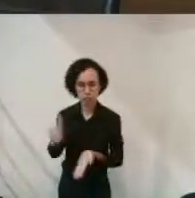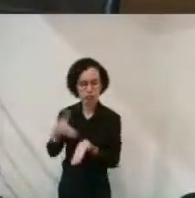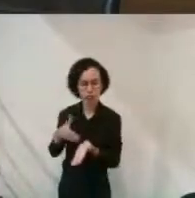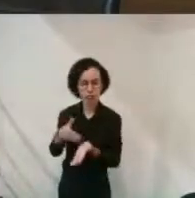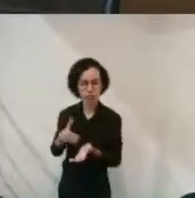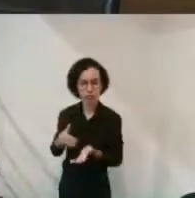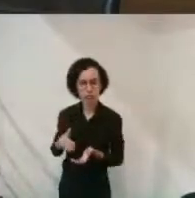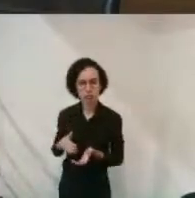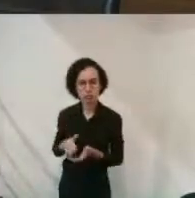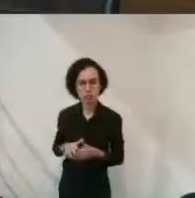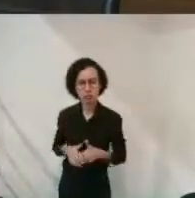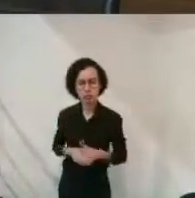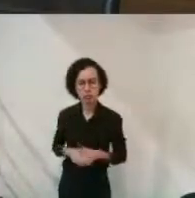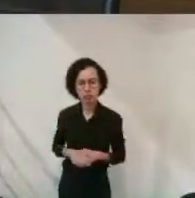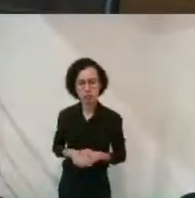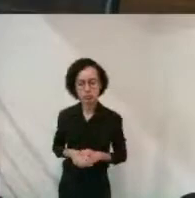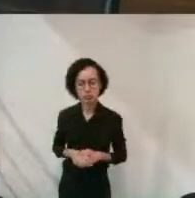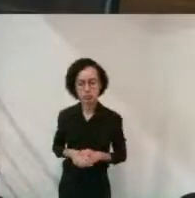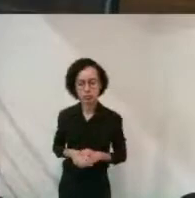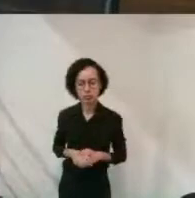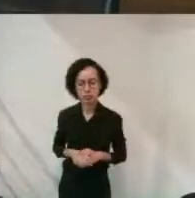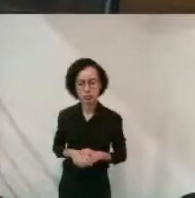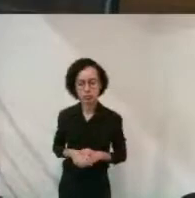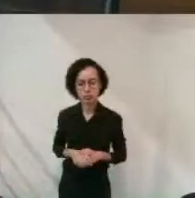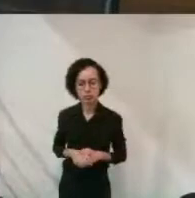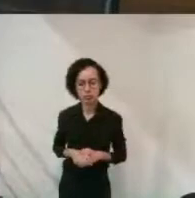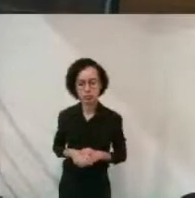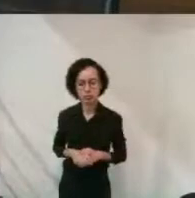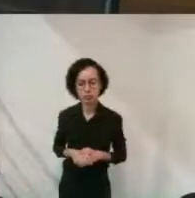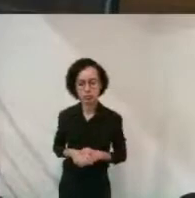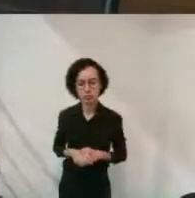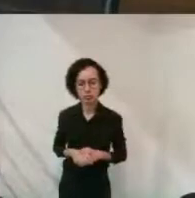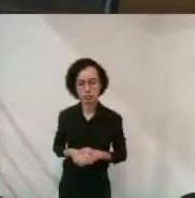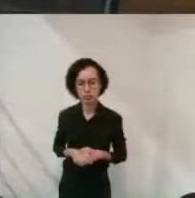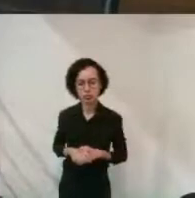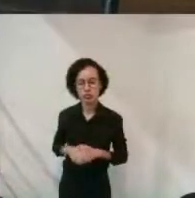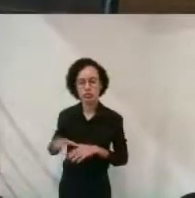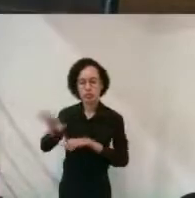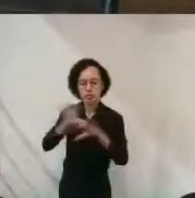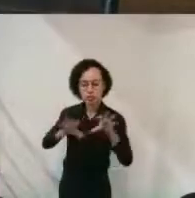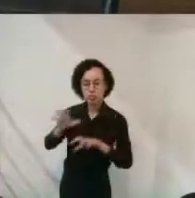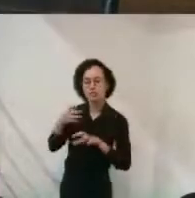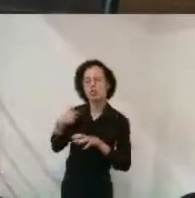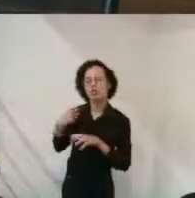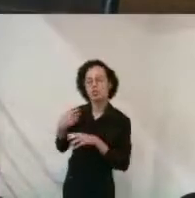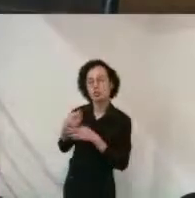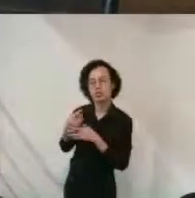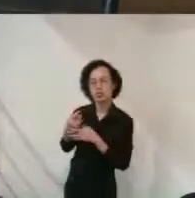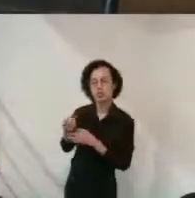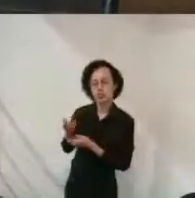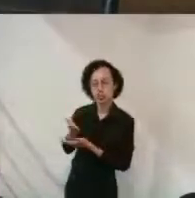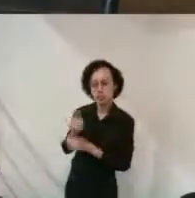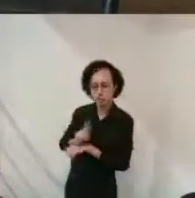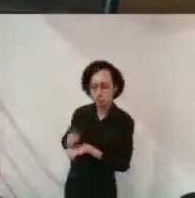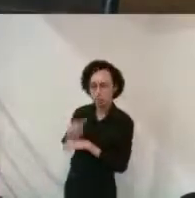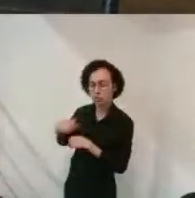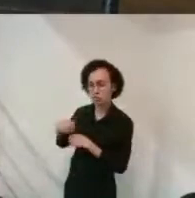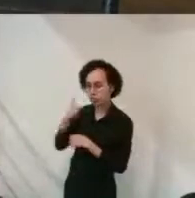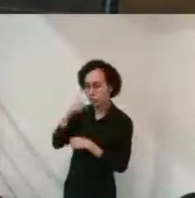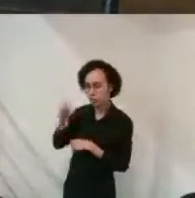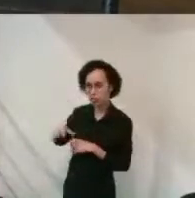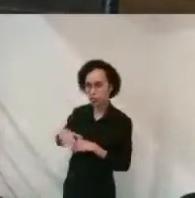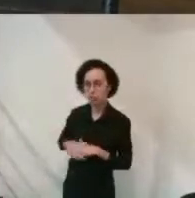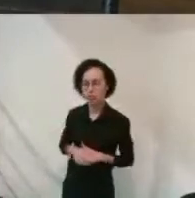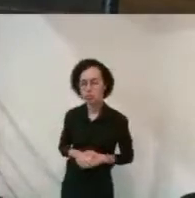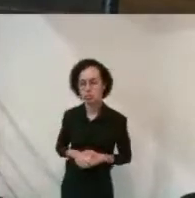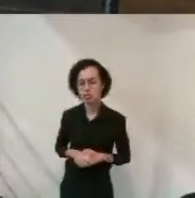penúltimo capítulo seu, não foi, Luísa? Foi consórcio e regionalização da gestão de resíduos, que eu acredito que é uma grande saída, porque a gente trabalhar